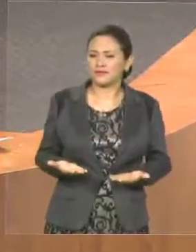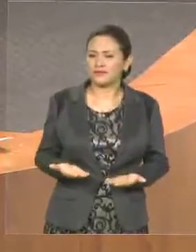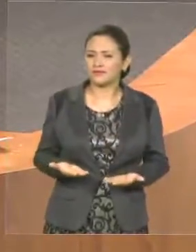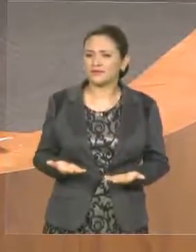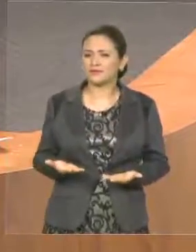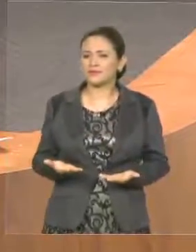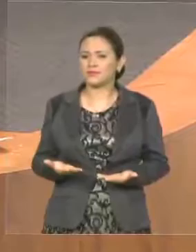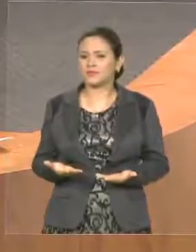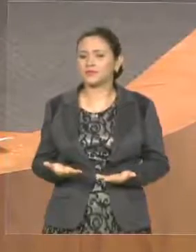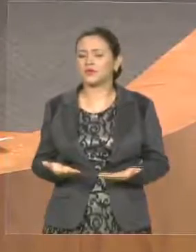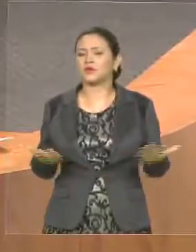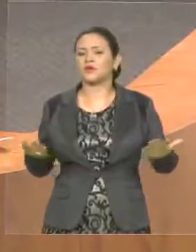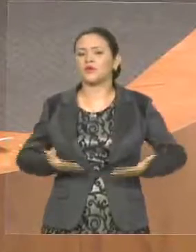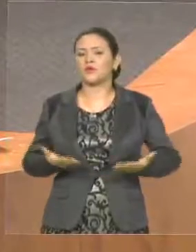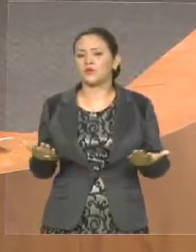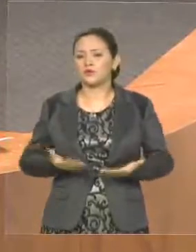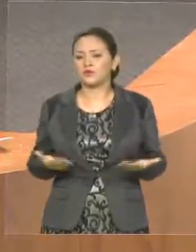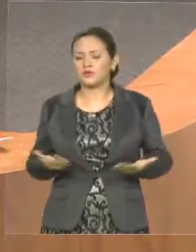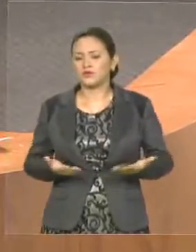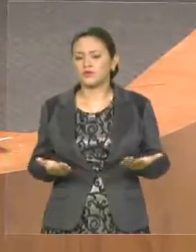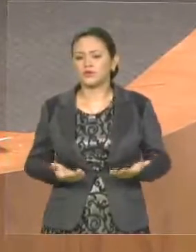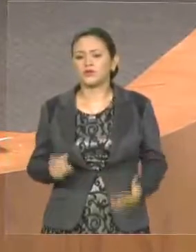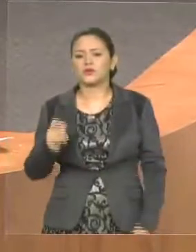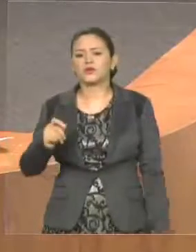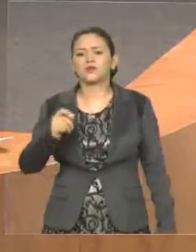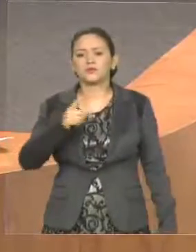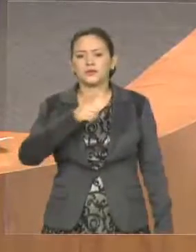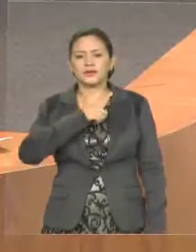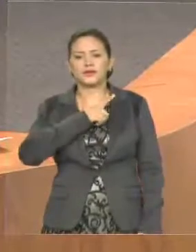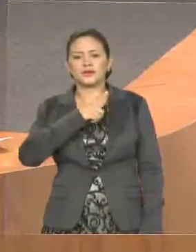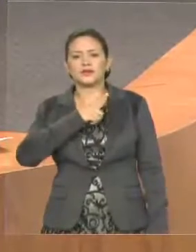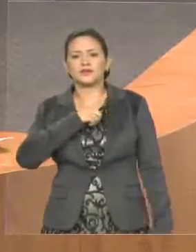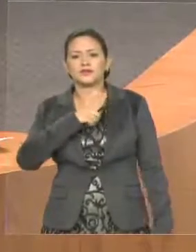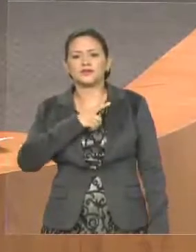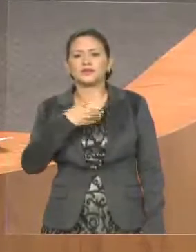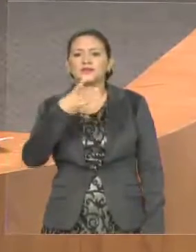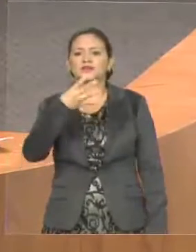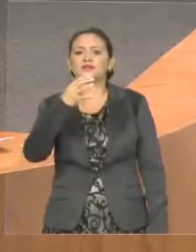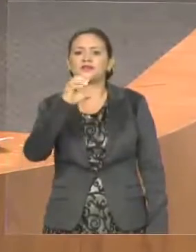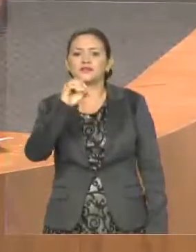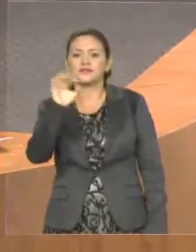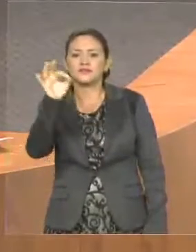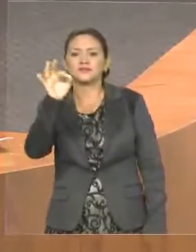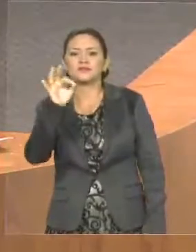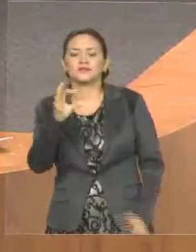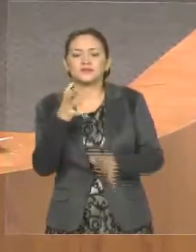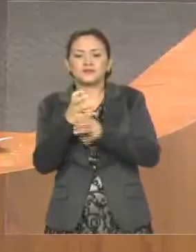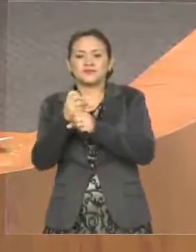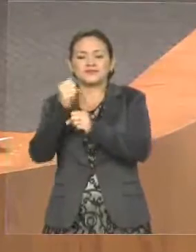e principalmente em época de crise, que dá 40% de lucro? Me explique. Eu vejo